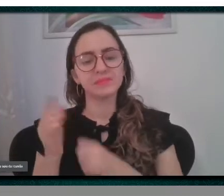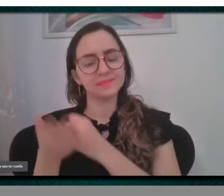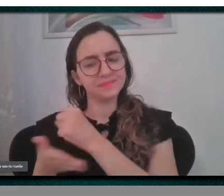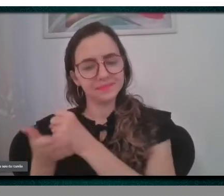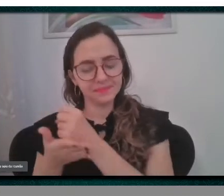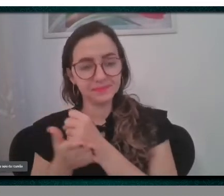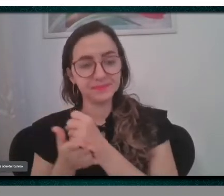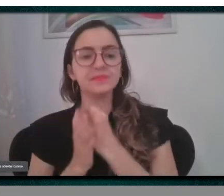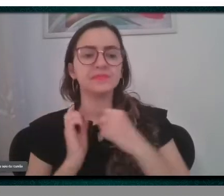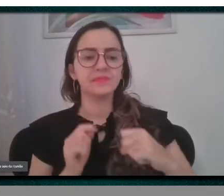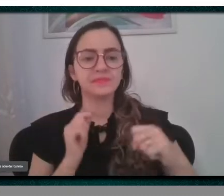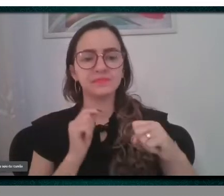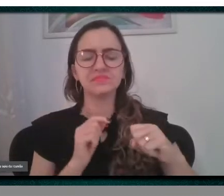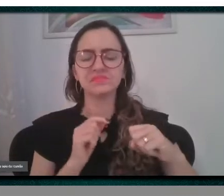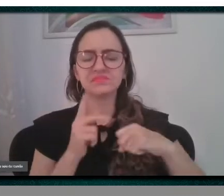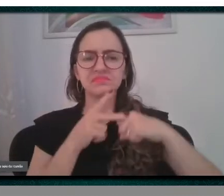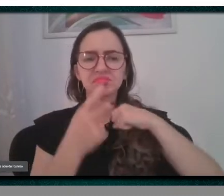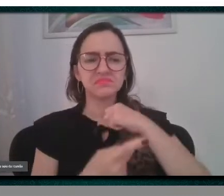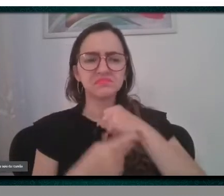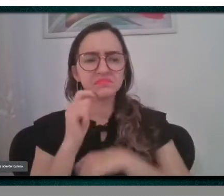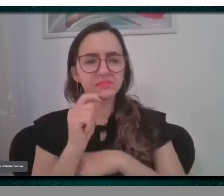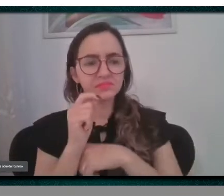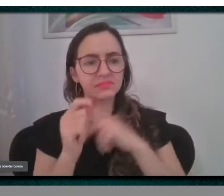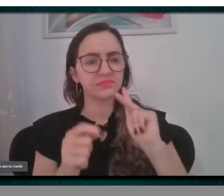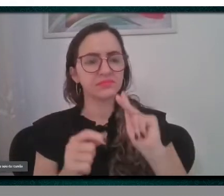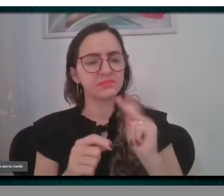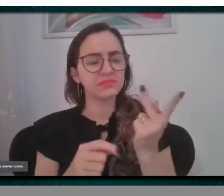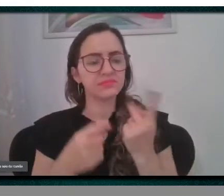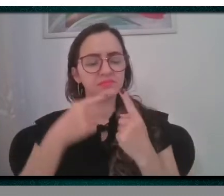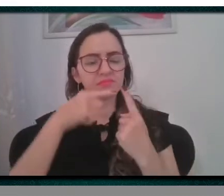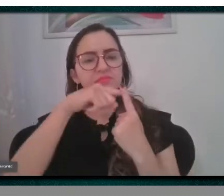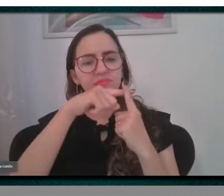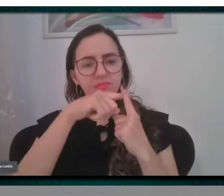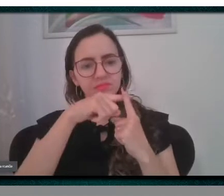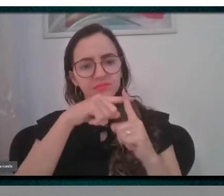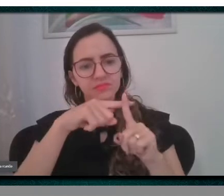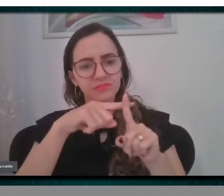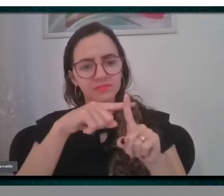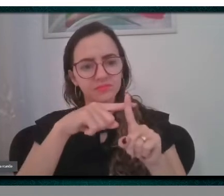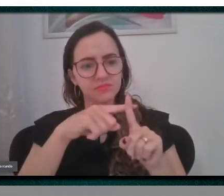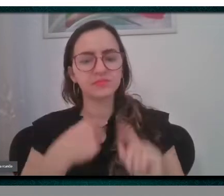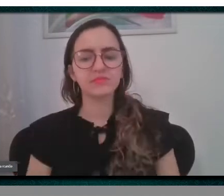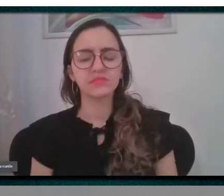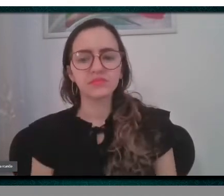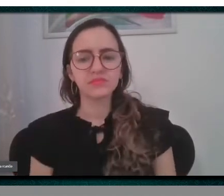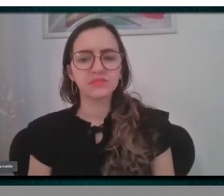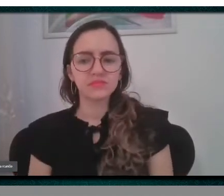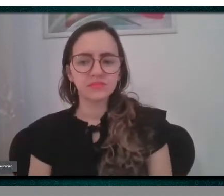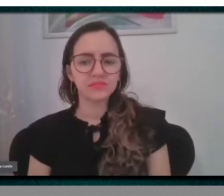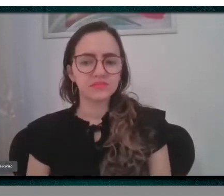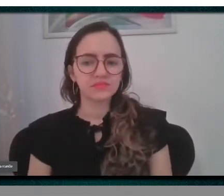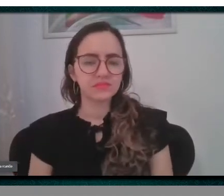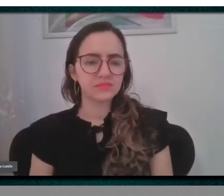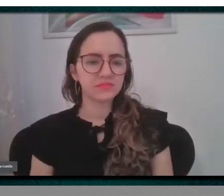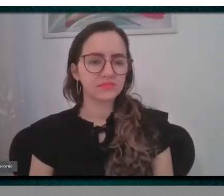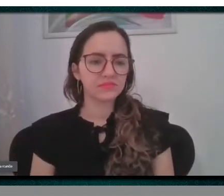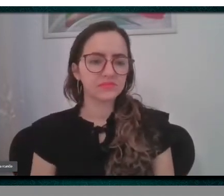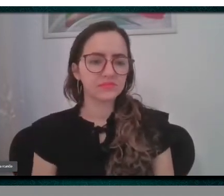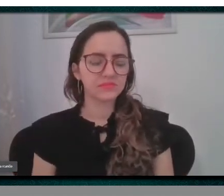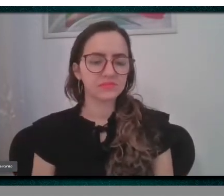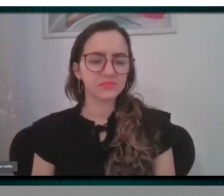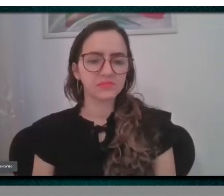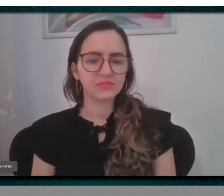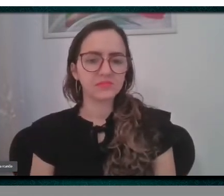O hidrogênio ele tem massa número atômico 1. Quando ele tem número atômico 1, significa que ele